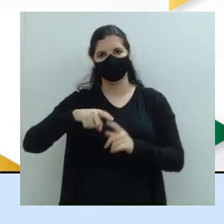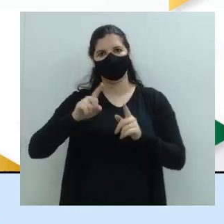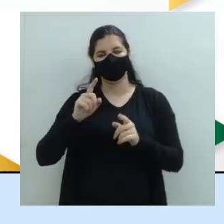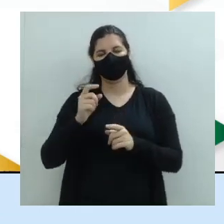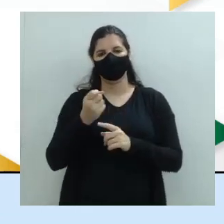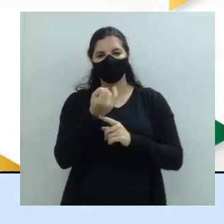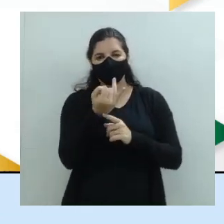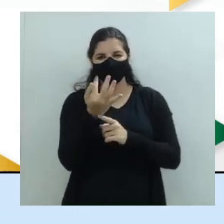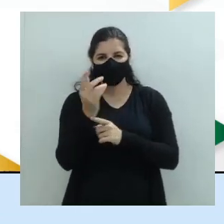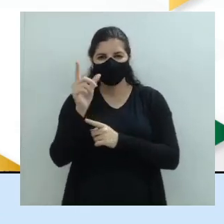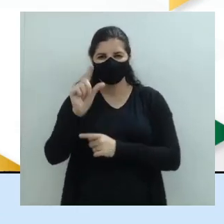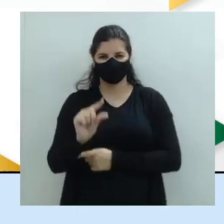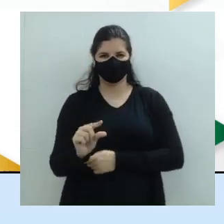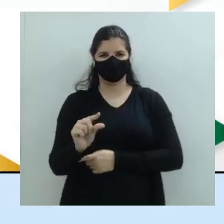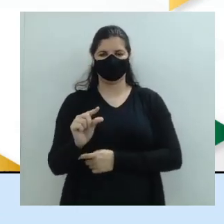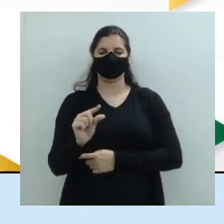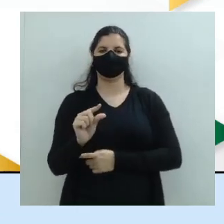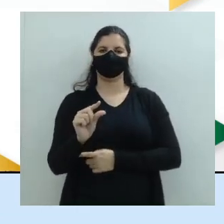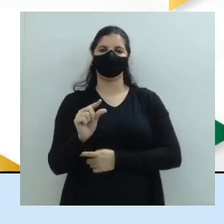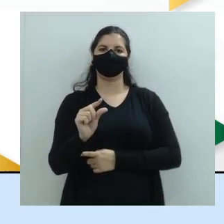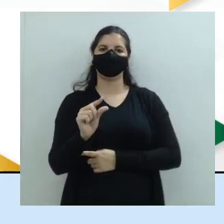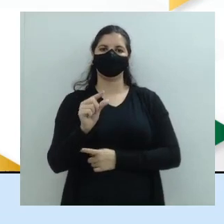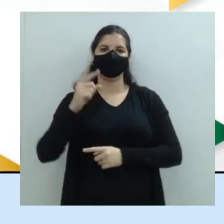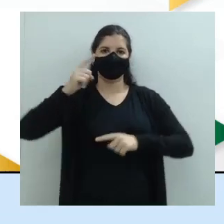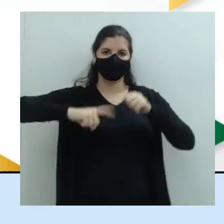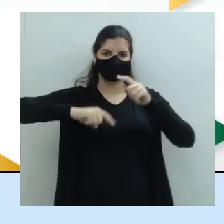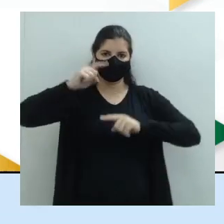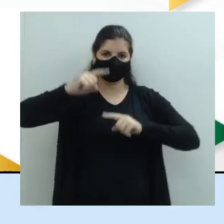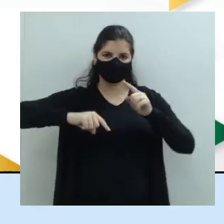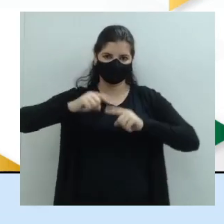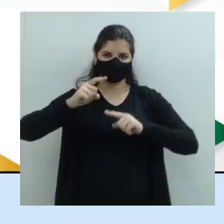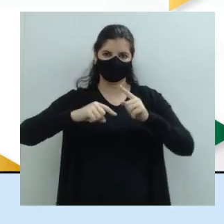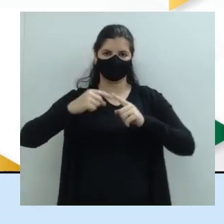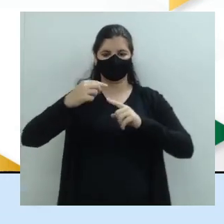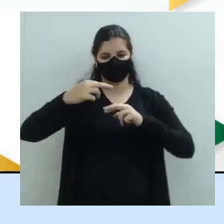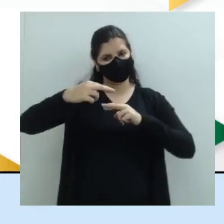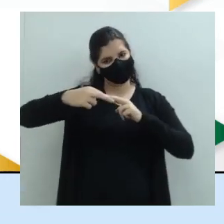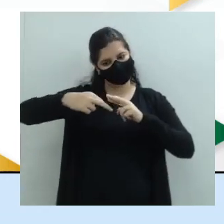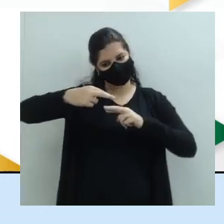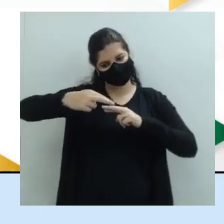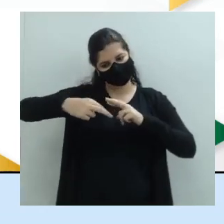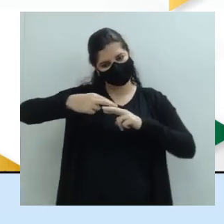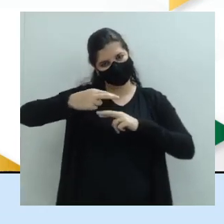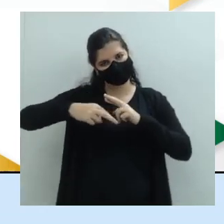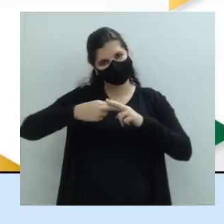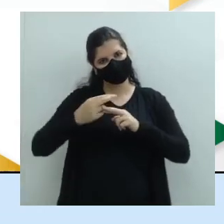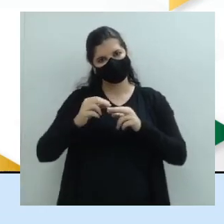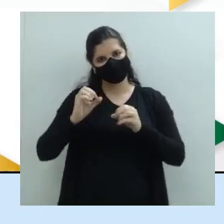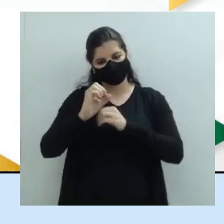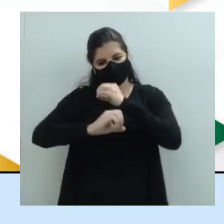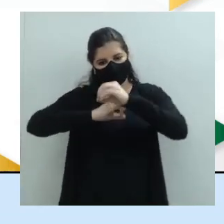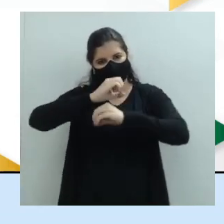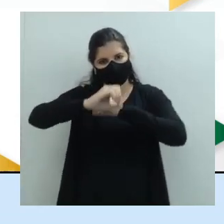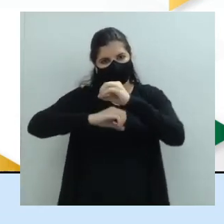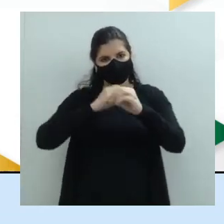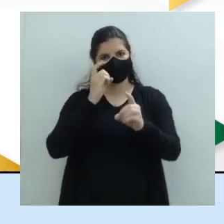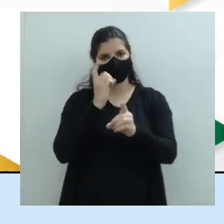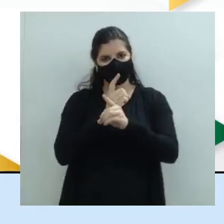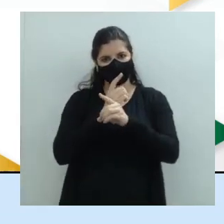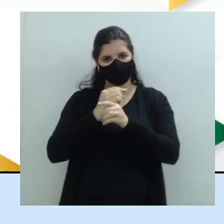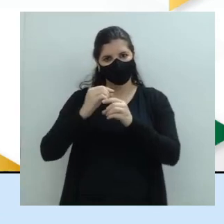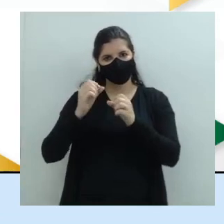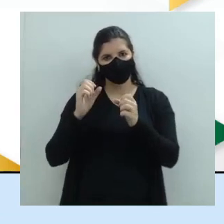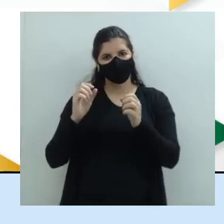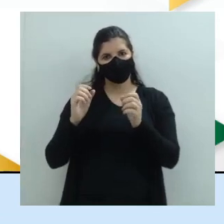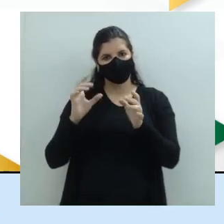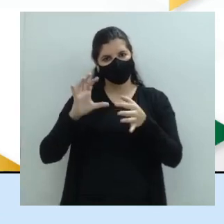quantidade muito pequena. Então, nesses materiais, os elétrons eles vão se encontrar, de modo geral,